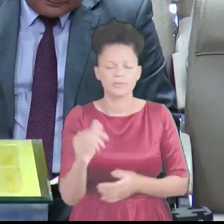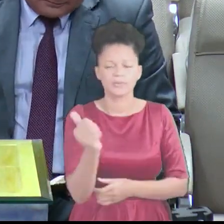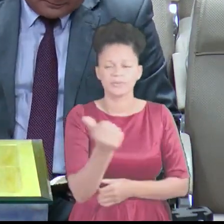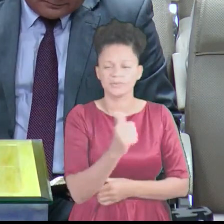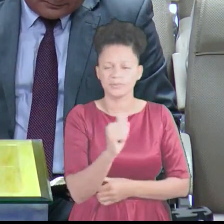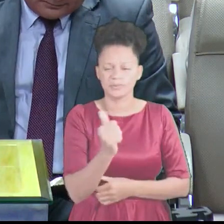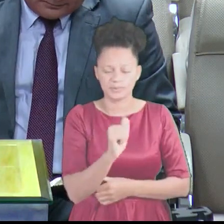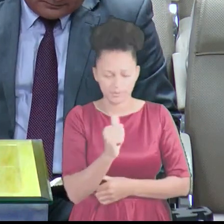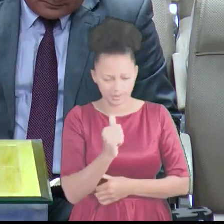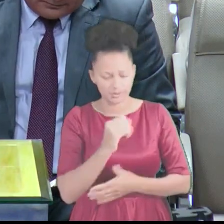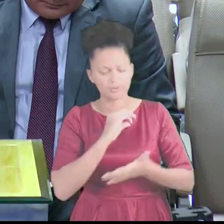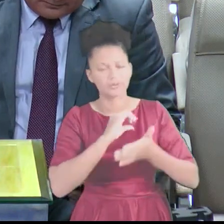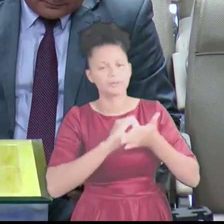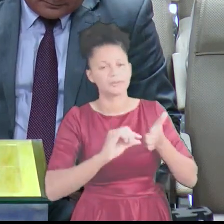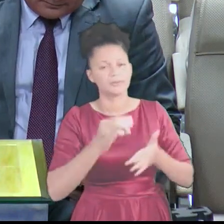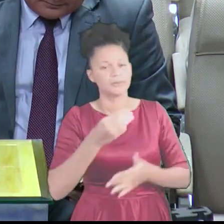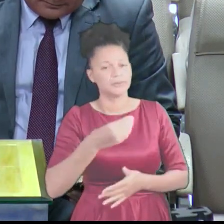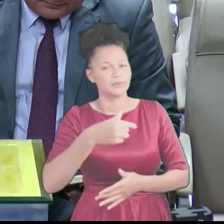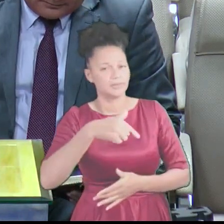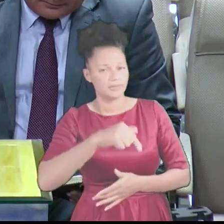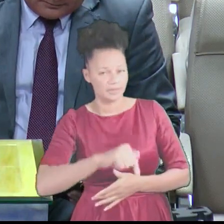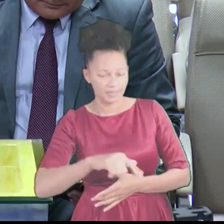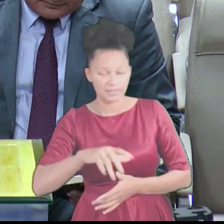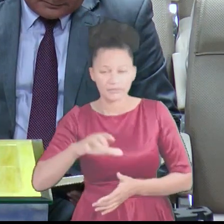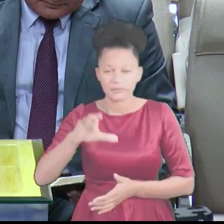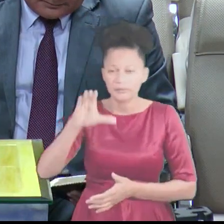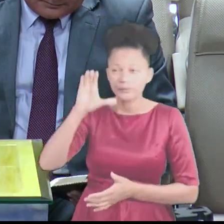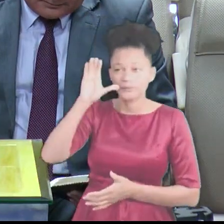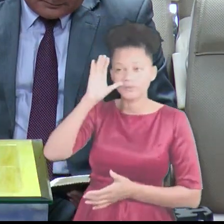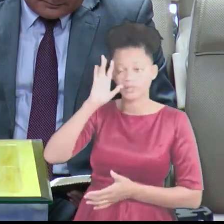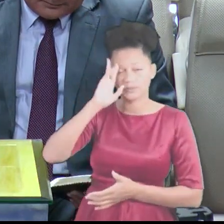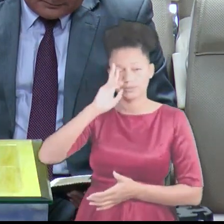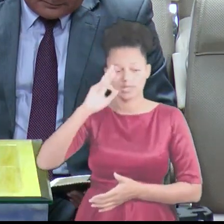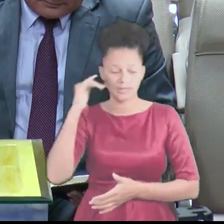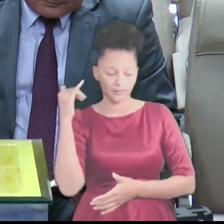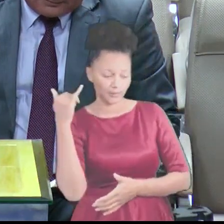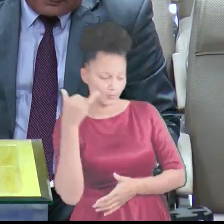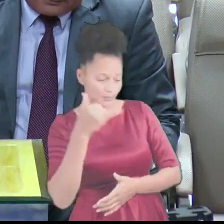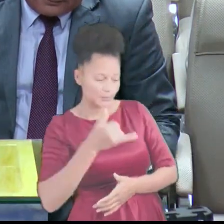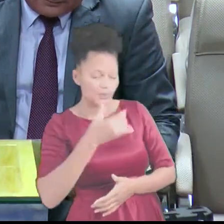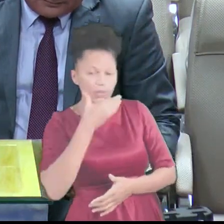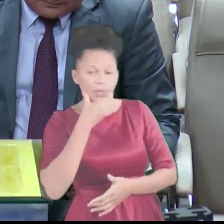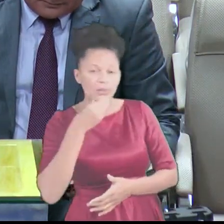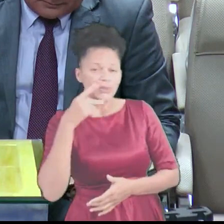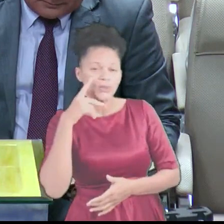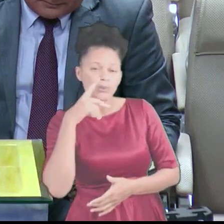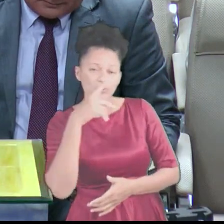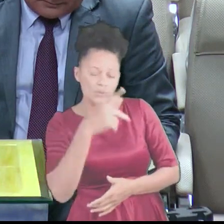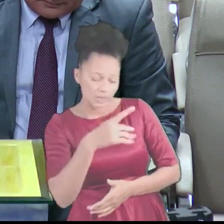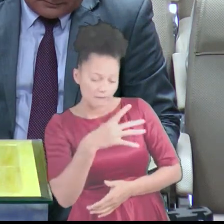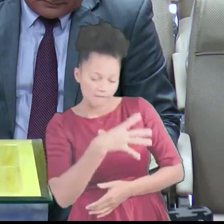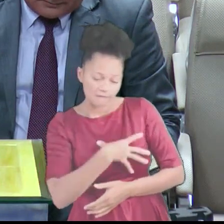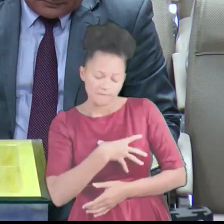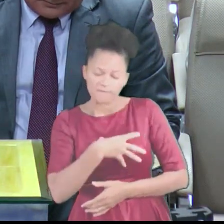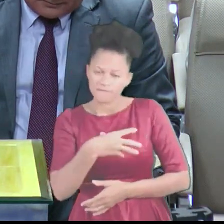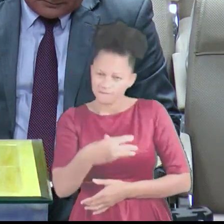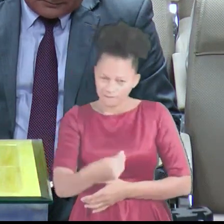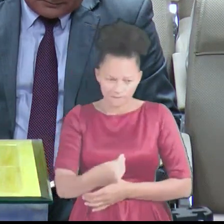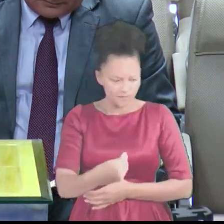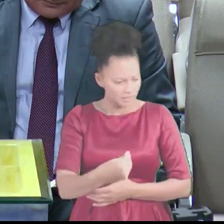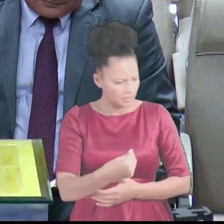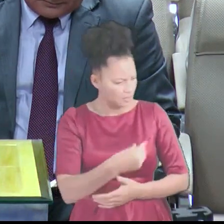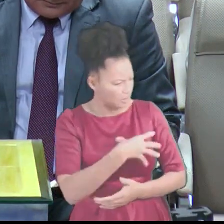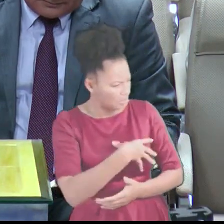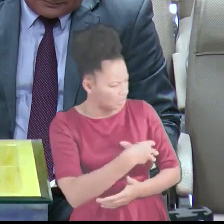capítulo 37 de Ezequiel? O Senhor disse ao profeta: filho do homem, estes